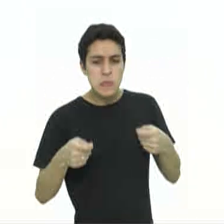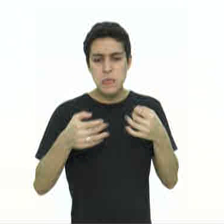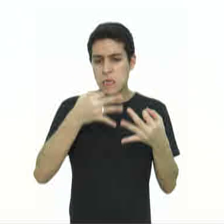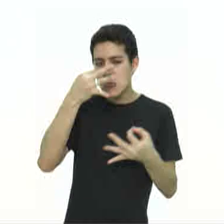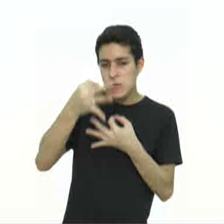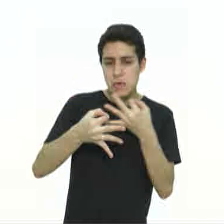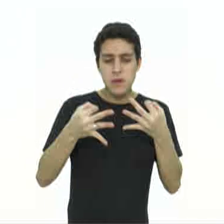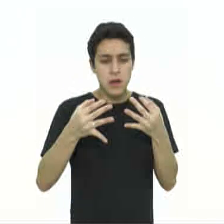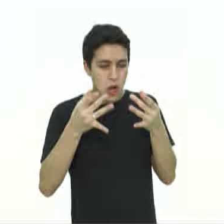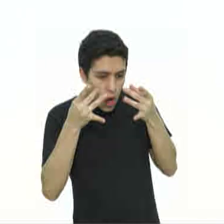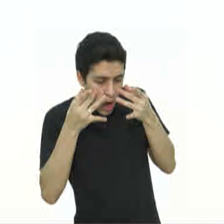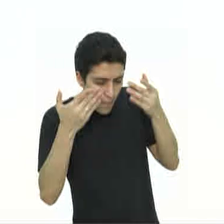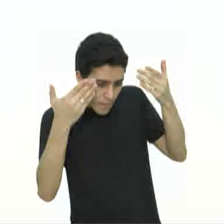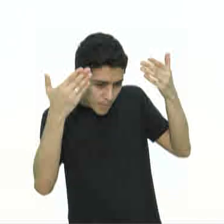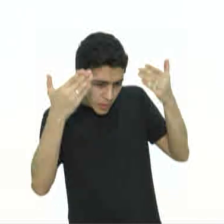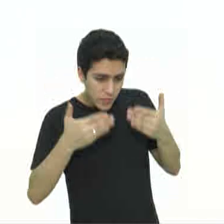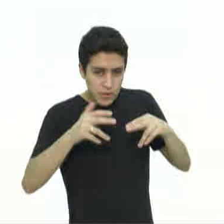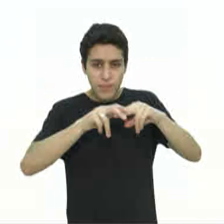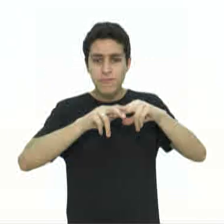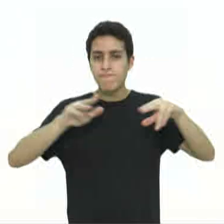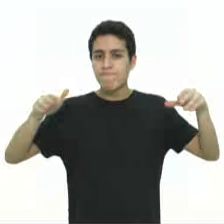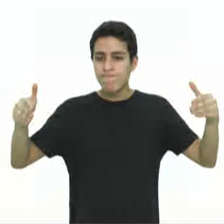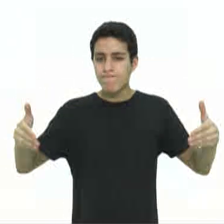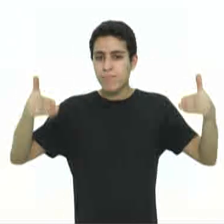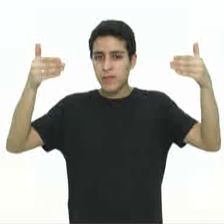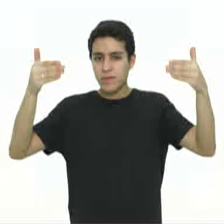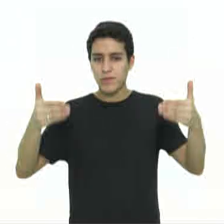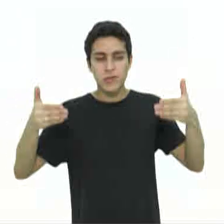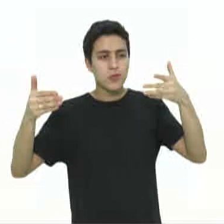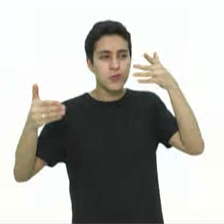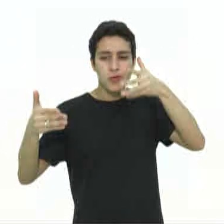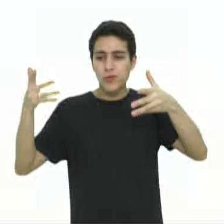produzido e comprovado pela confrontação dos